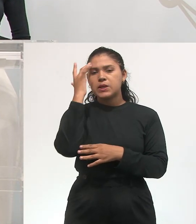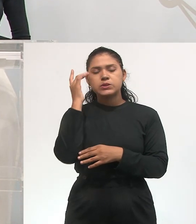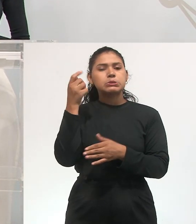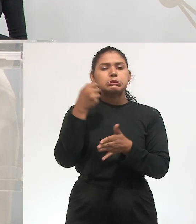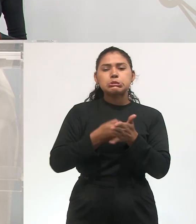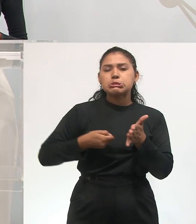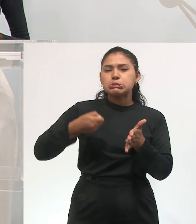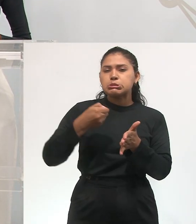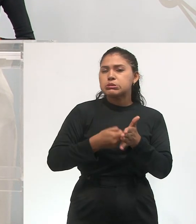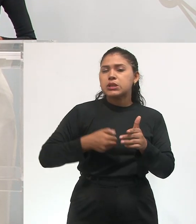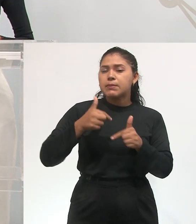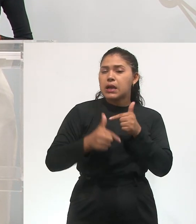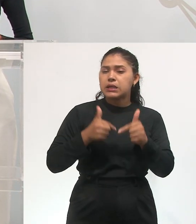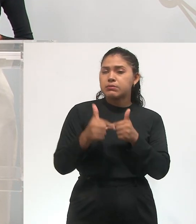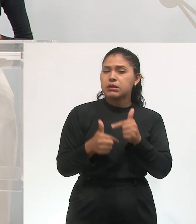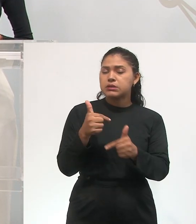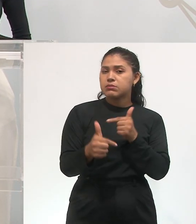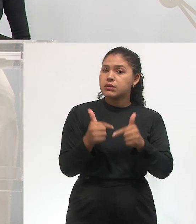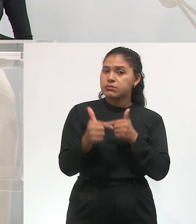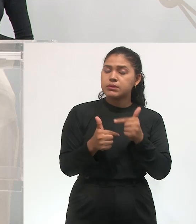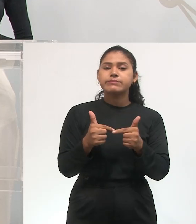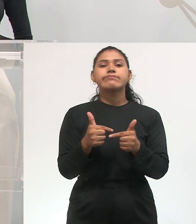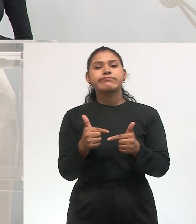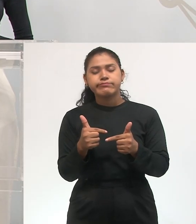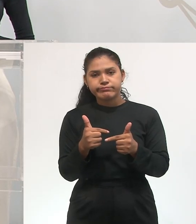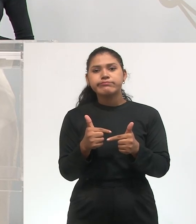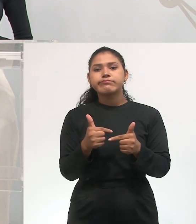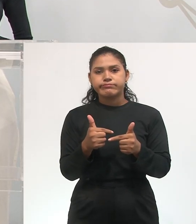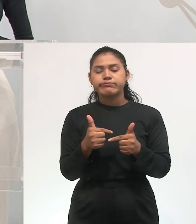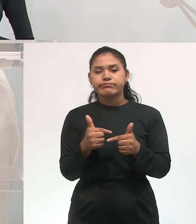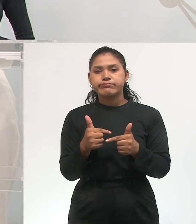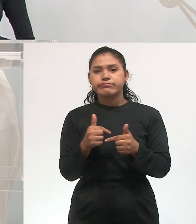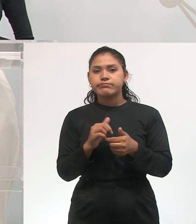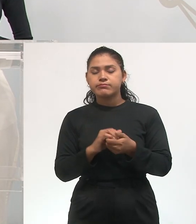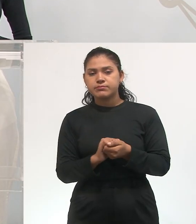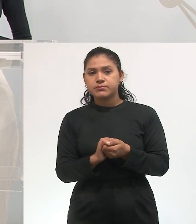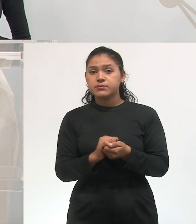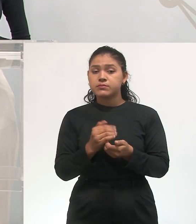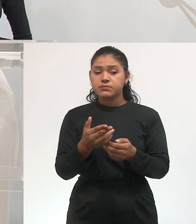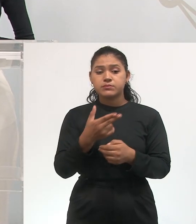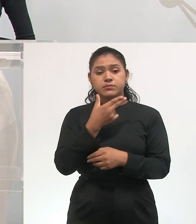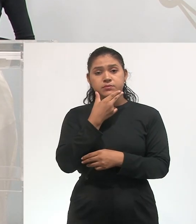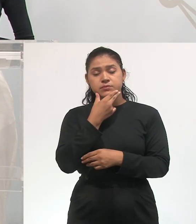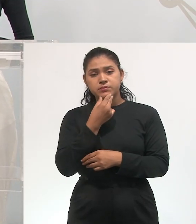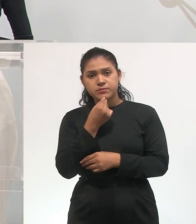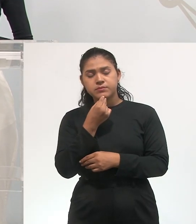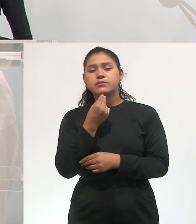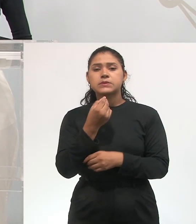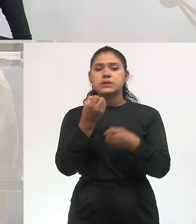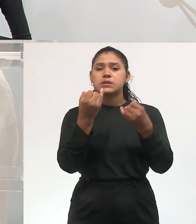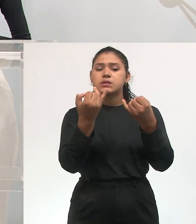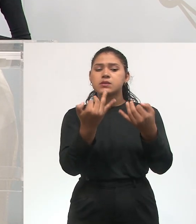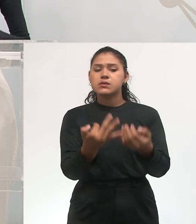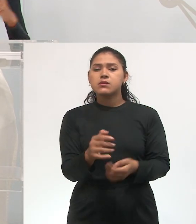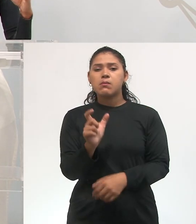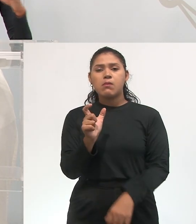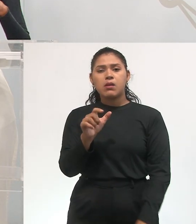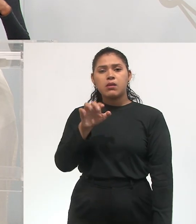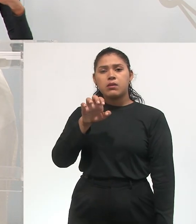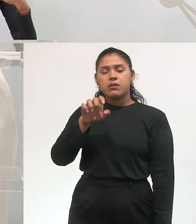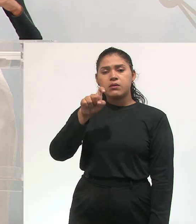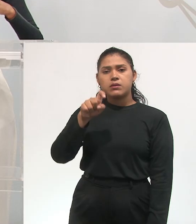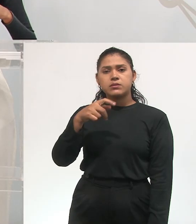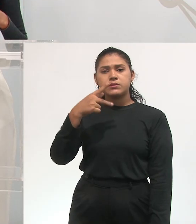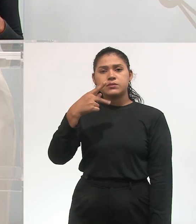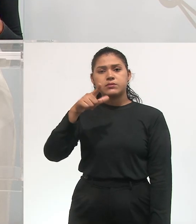dessa exploração do trabalhador. Então, a primeira relação que o Karl Marx vai nos apresentar é